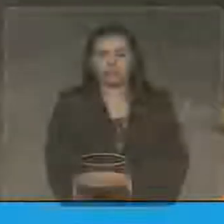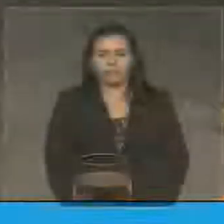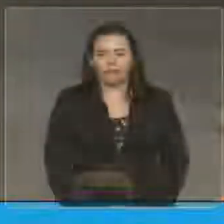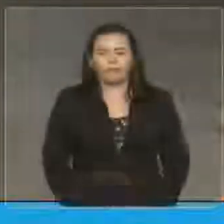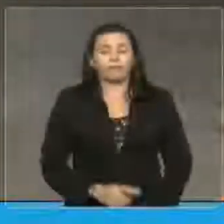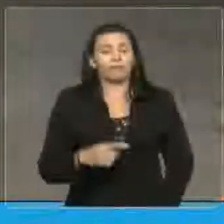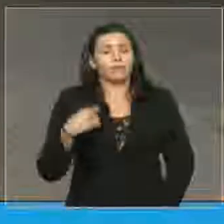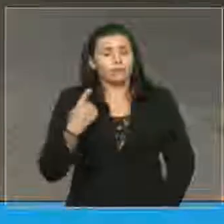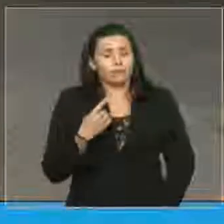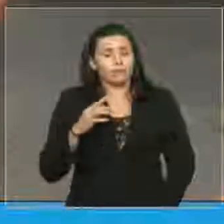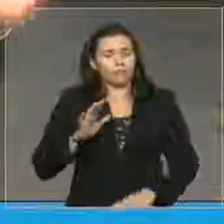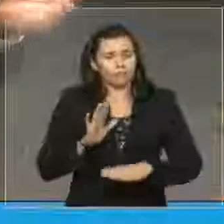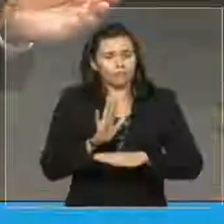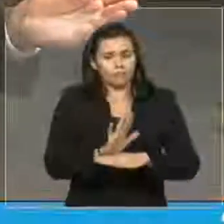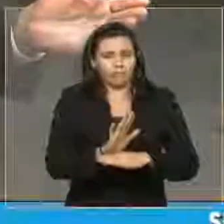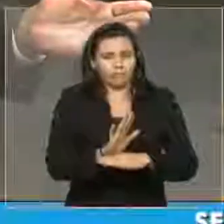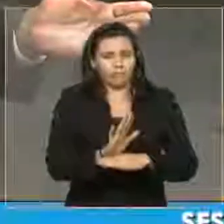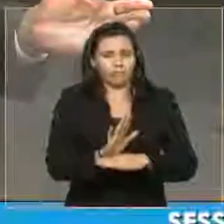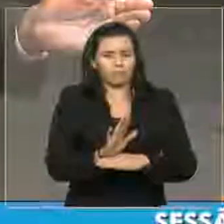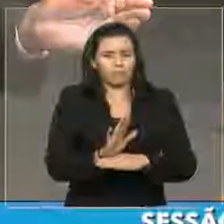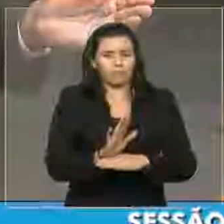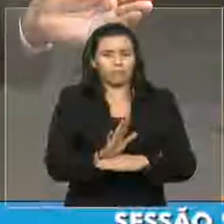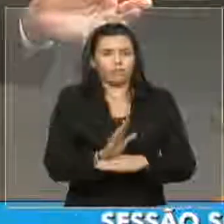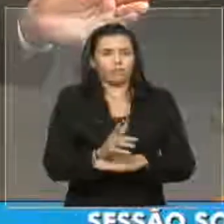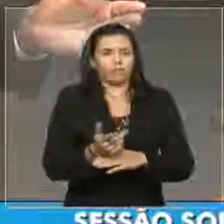República e não ao Império.